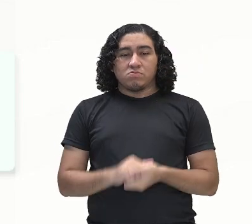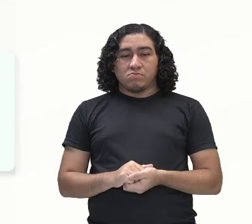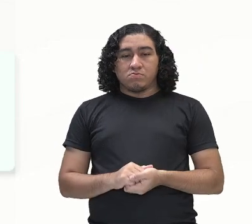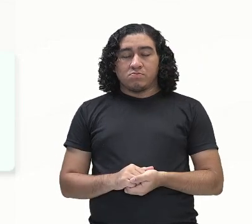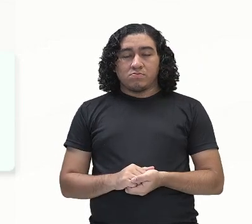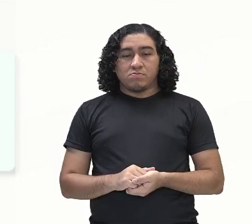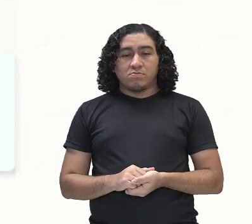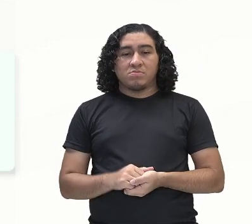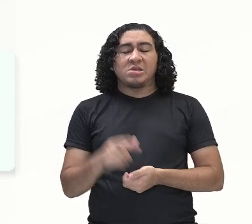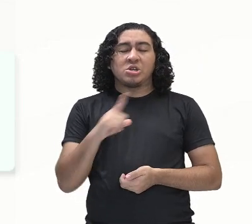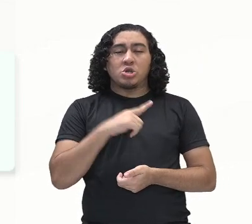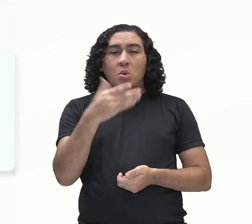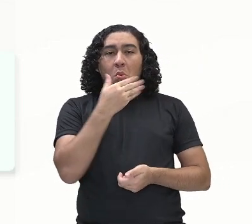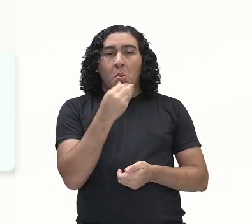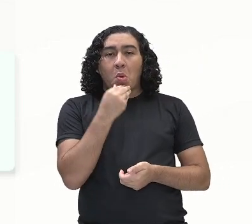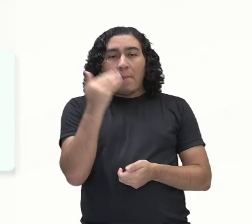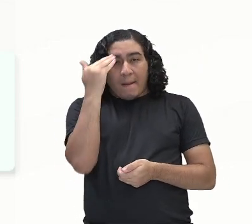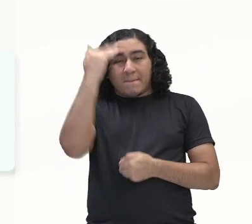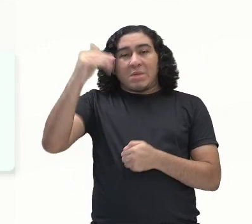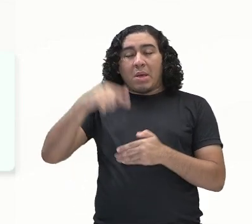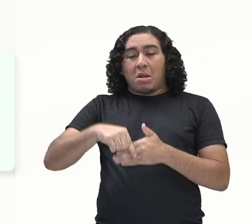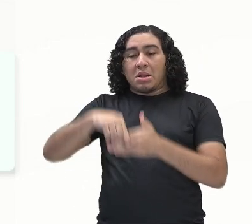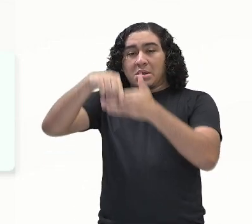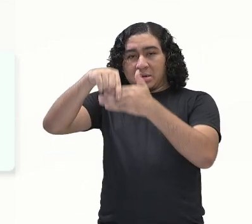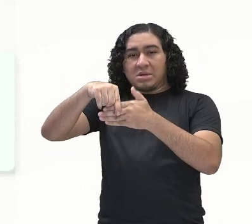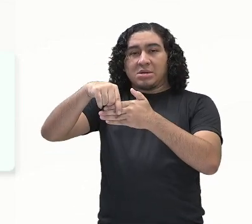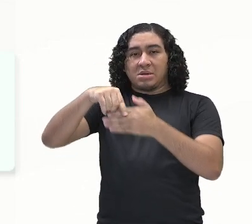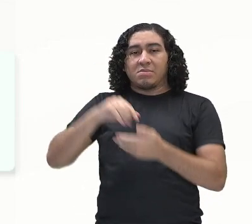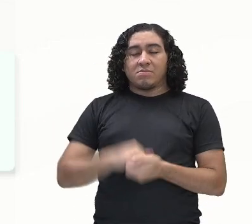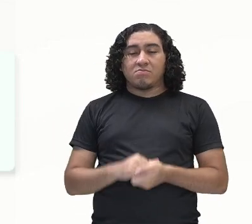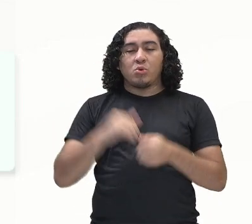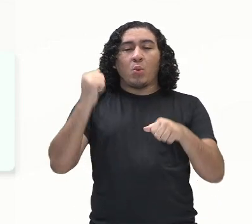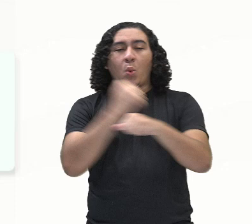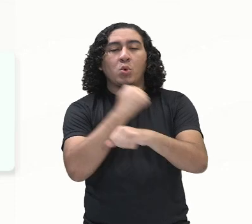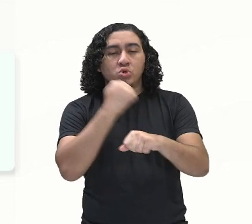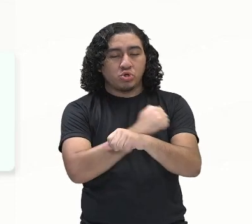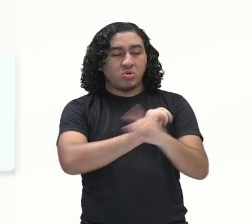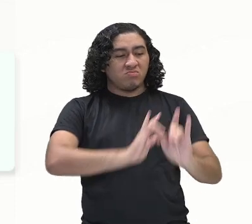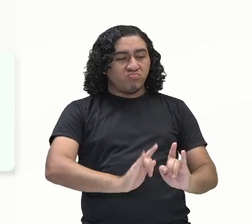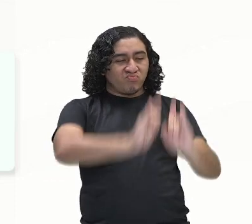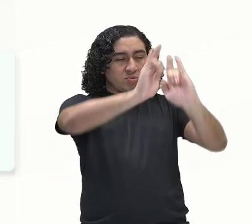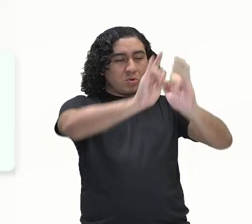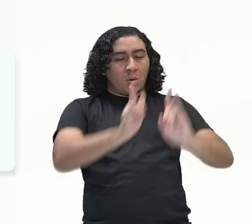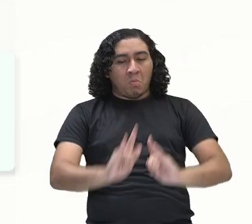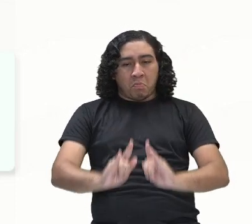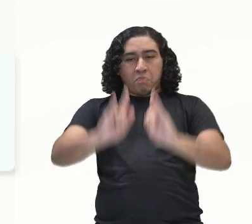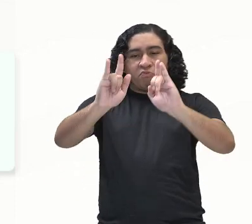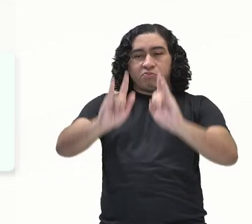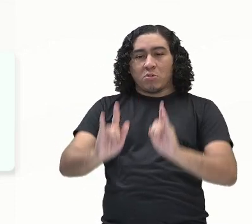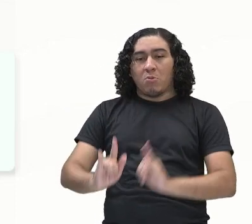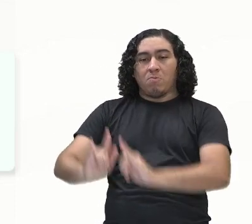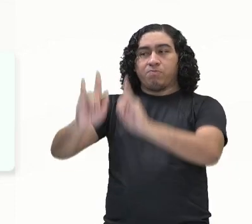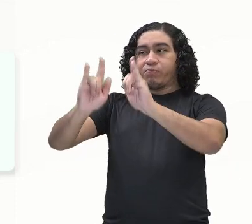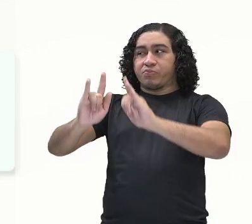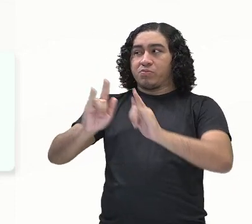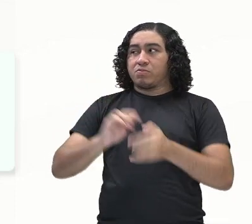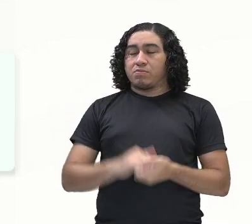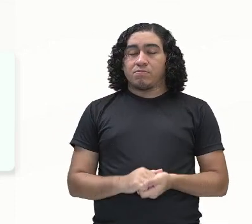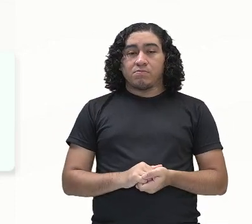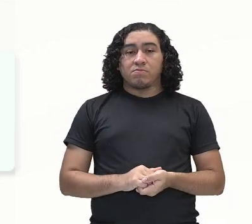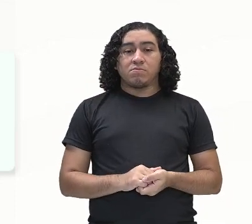Pertenceu a um grande seringalista, que ele construiu, né, esse palácio, aí, como vocês podem observar.